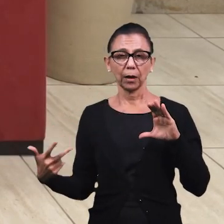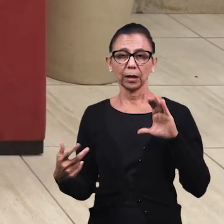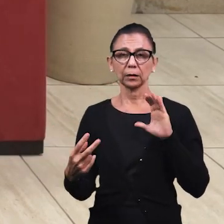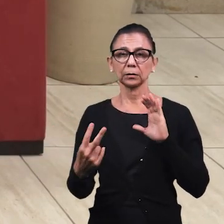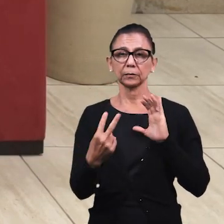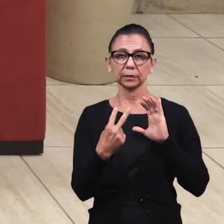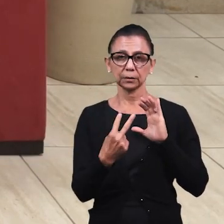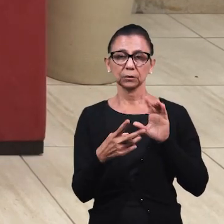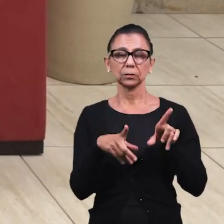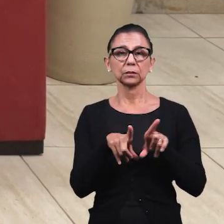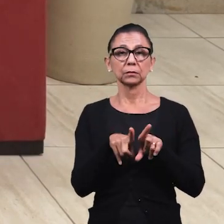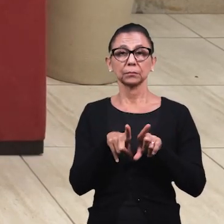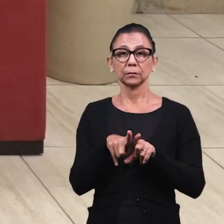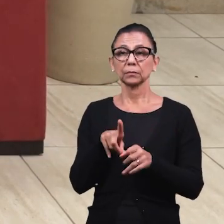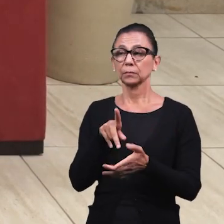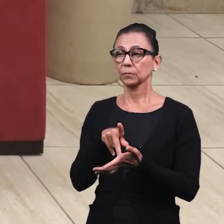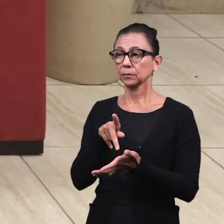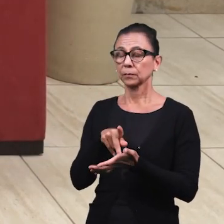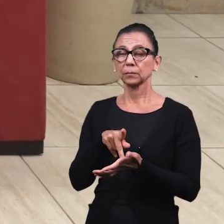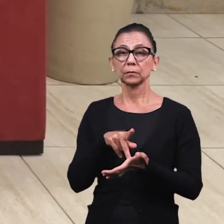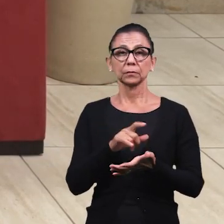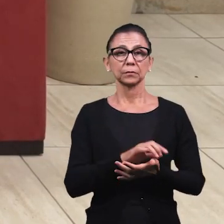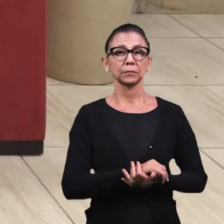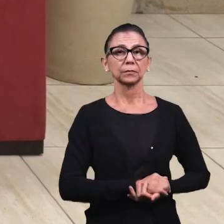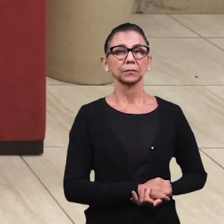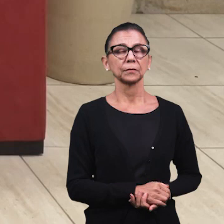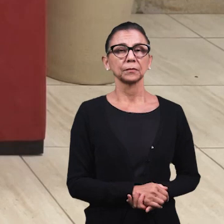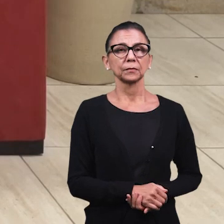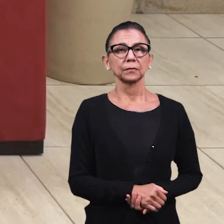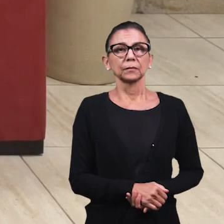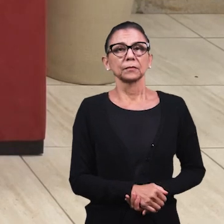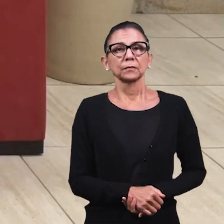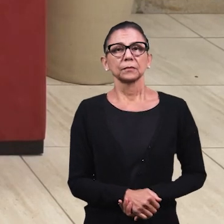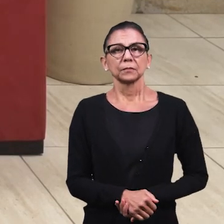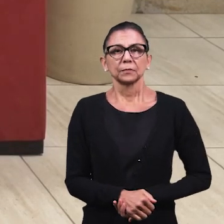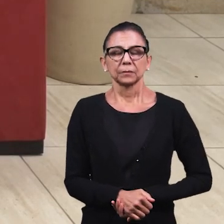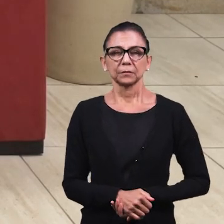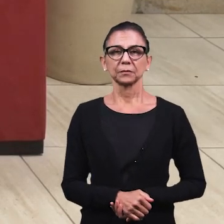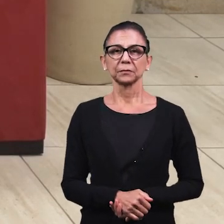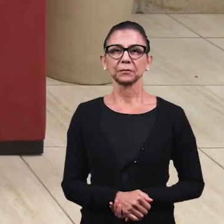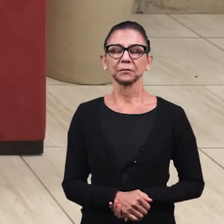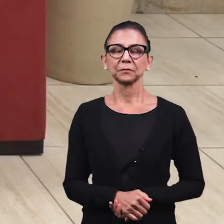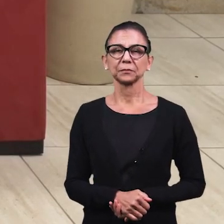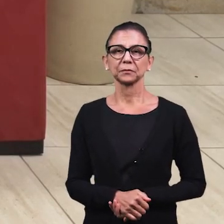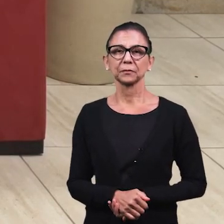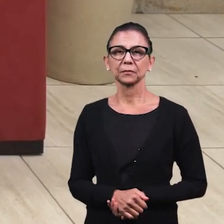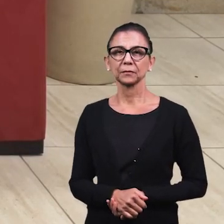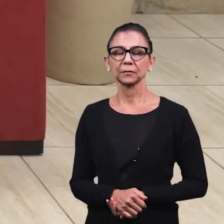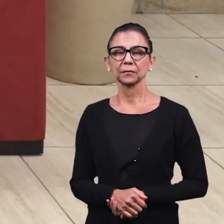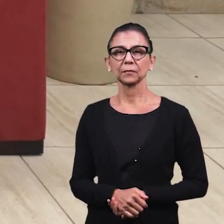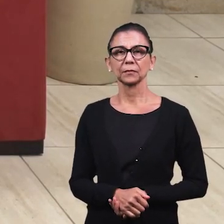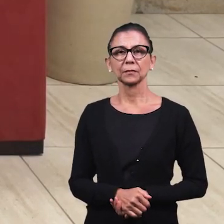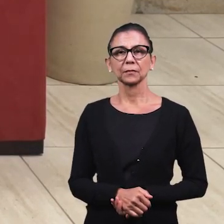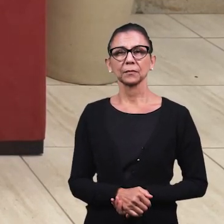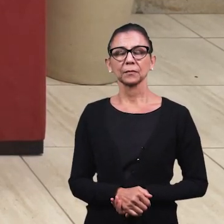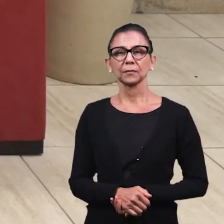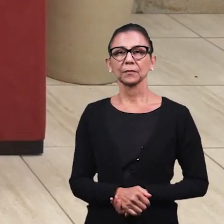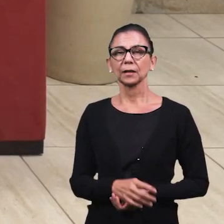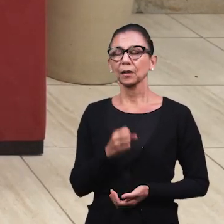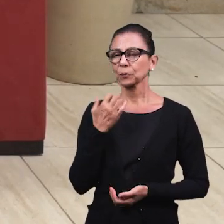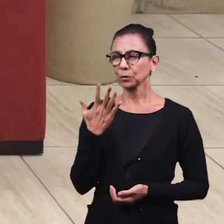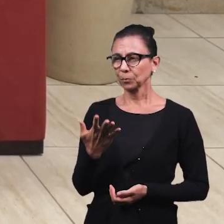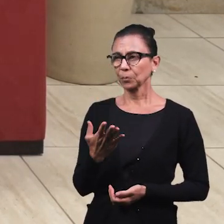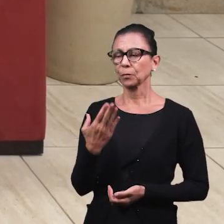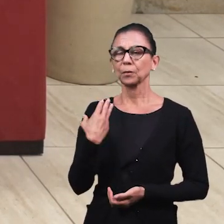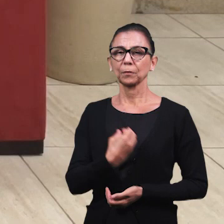que vai assistir agora, não é verdade? E o envolvimento do nosso povo, a participação, não é isso? Com certeza. É um momento ímpar, né, Walter? Isso,